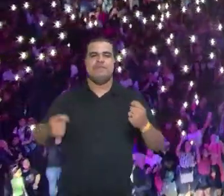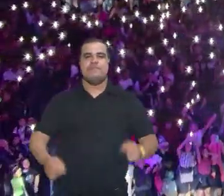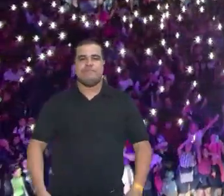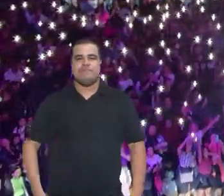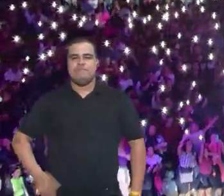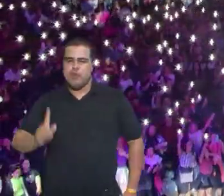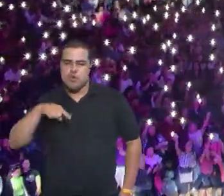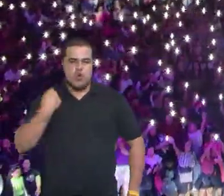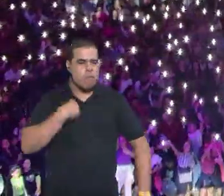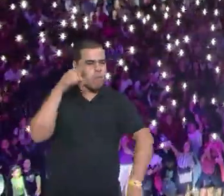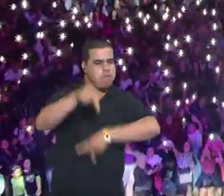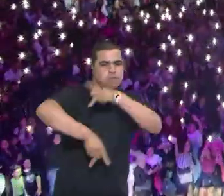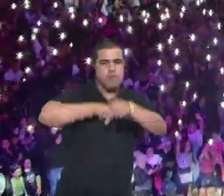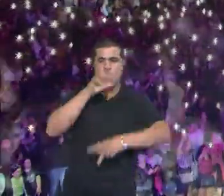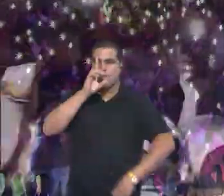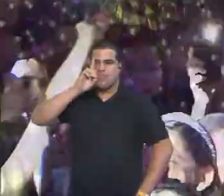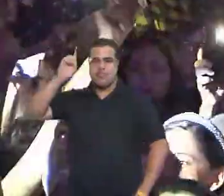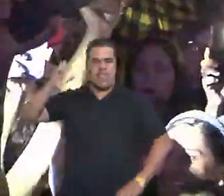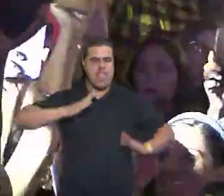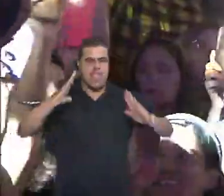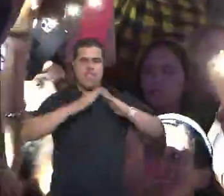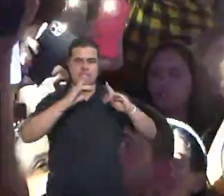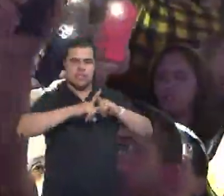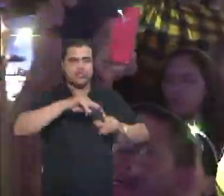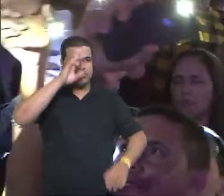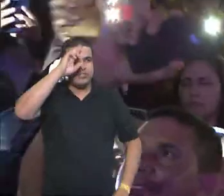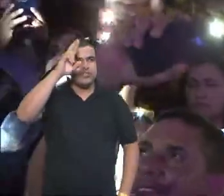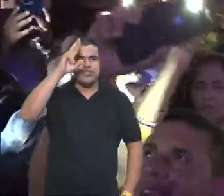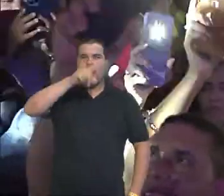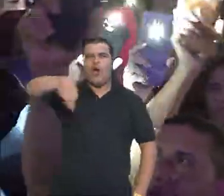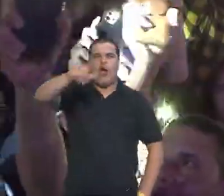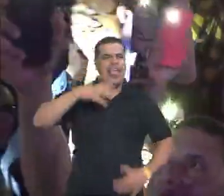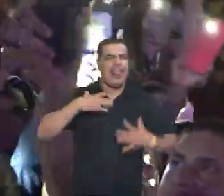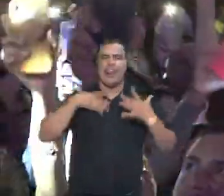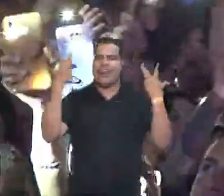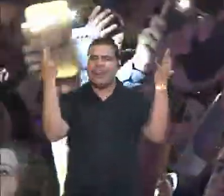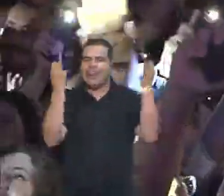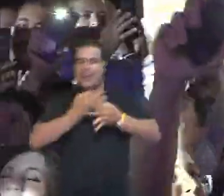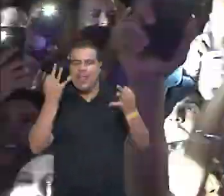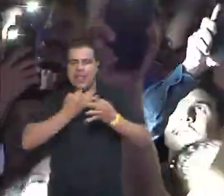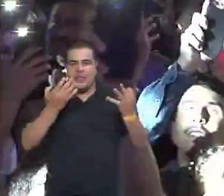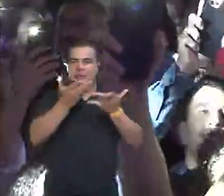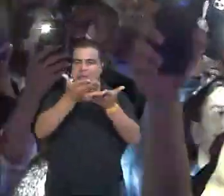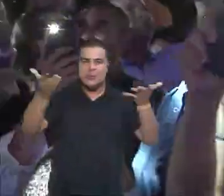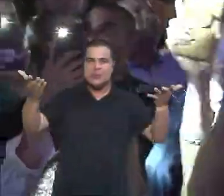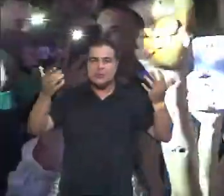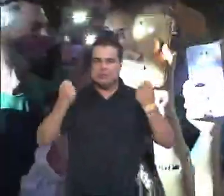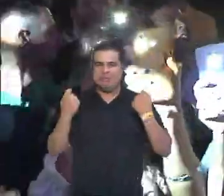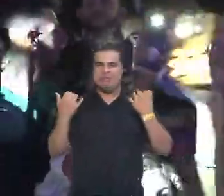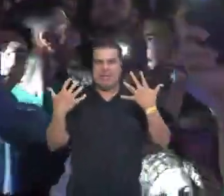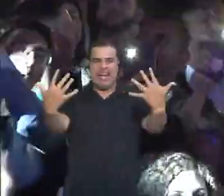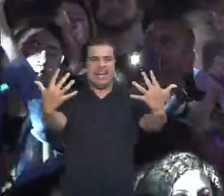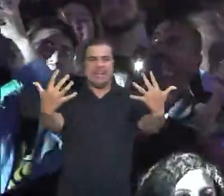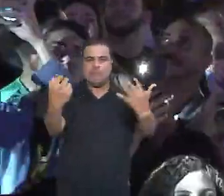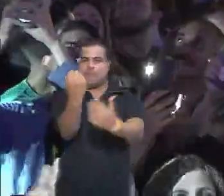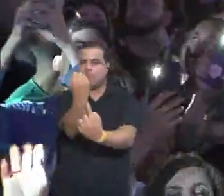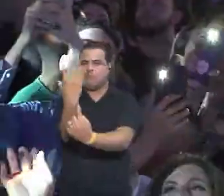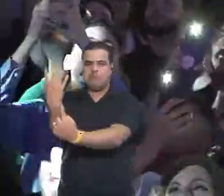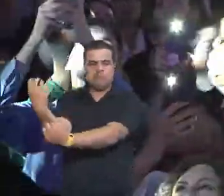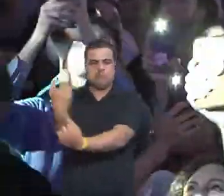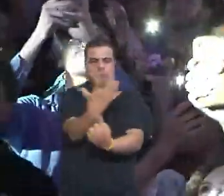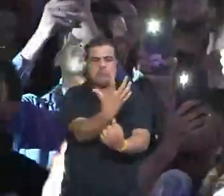somos povo de Deus são Igreja do Senhor Olha que lindo gente olha que lindo isso